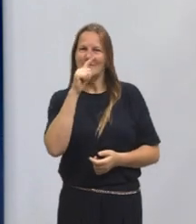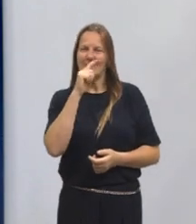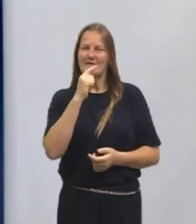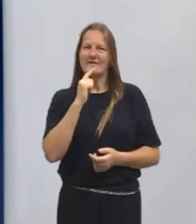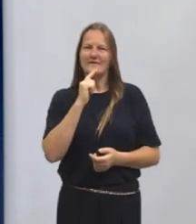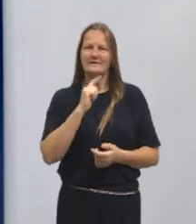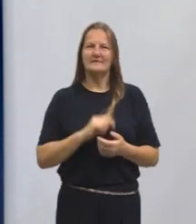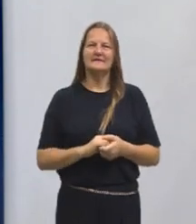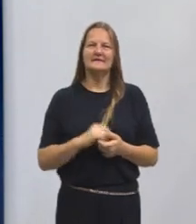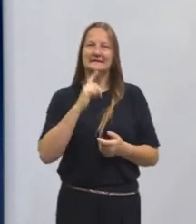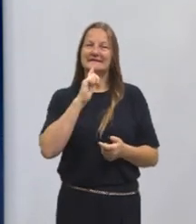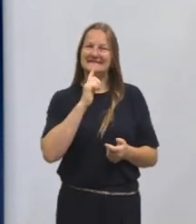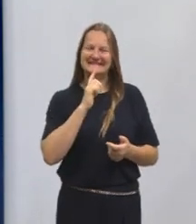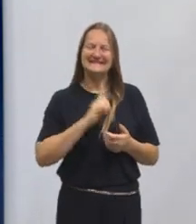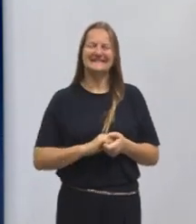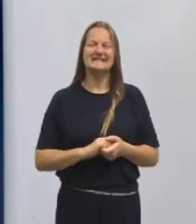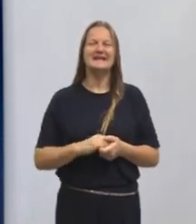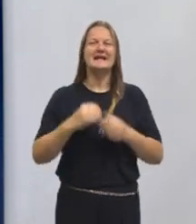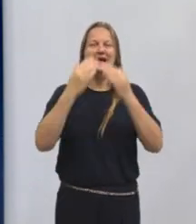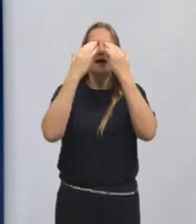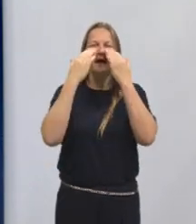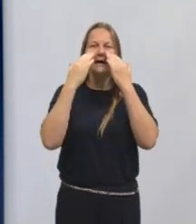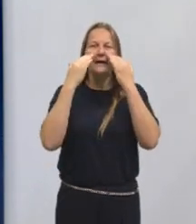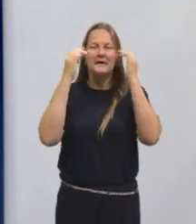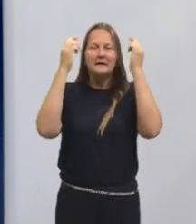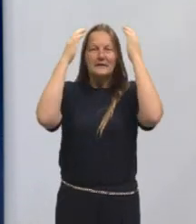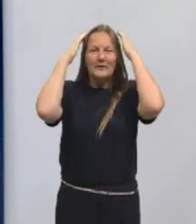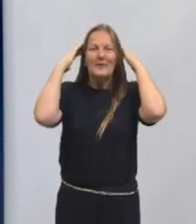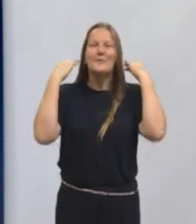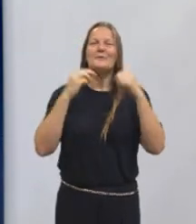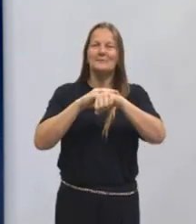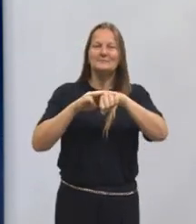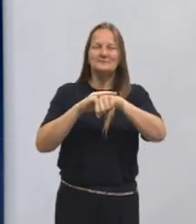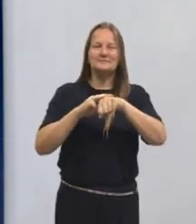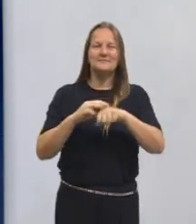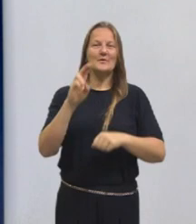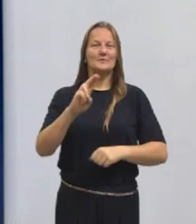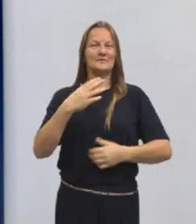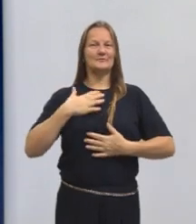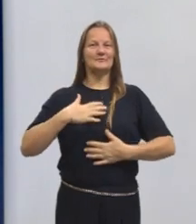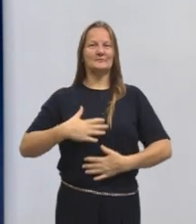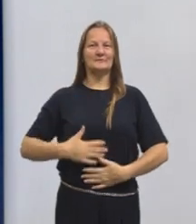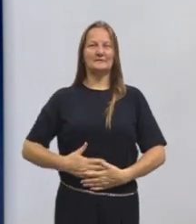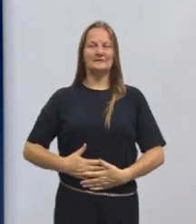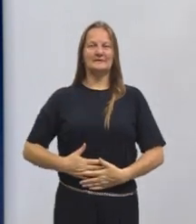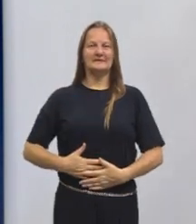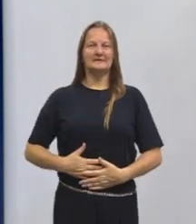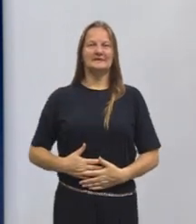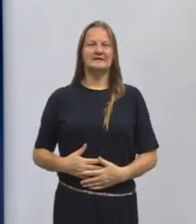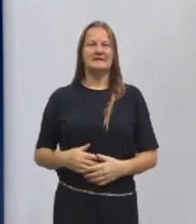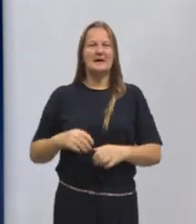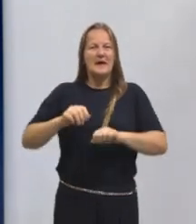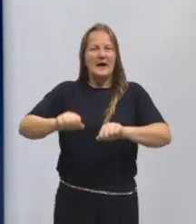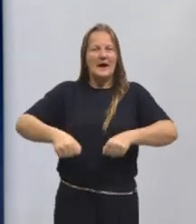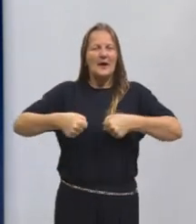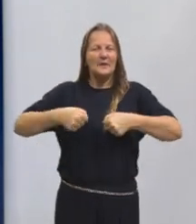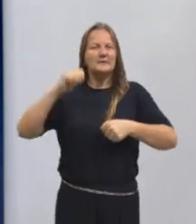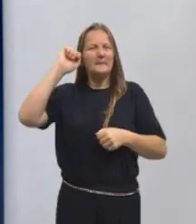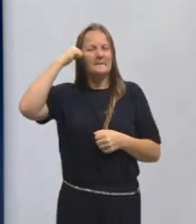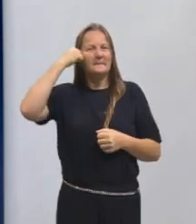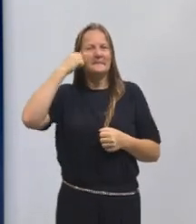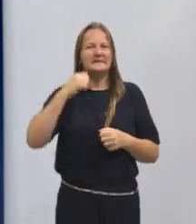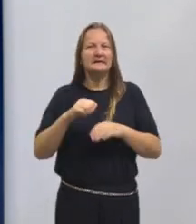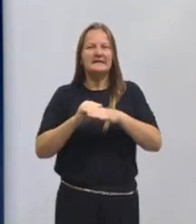pele clara cabelos e olhos castanhos Estou vestindo a camiseta do Pré Enem na cor Magenta uma calça preta e um tênis branco